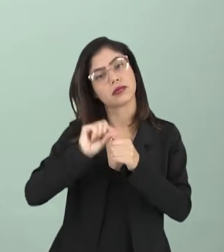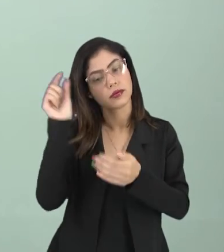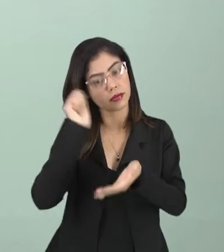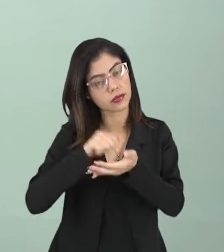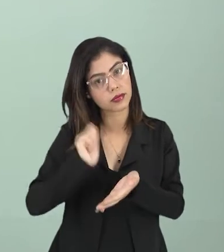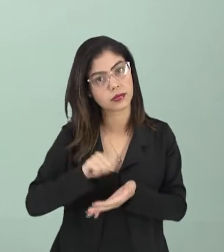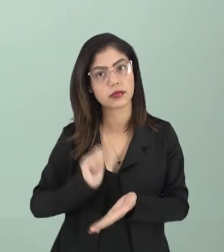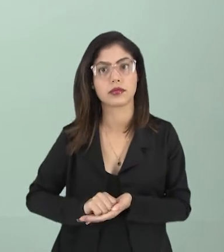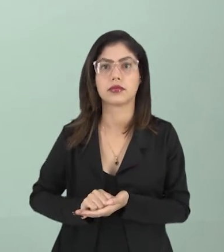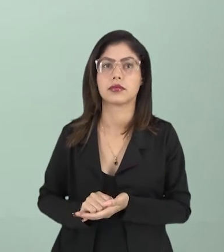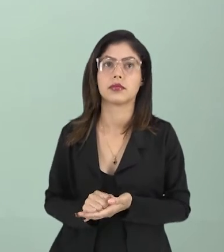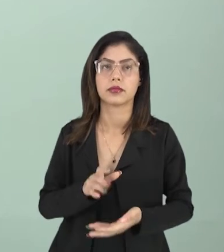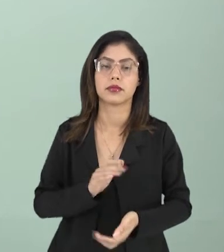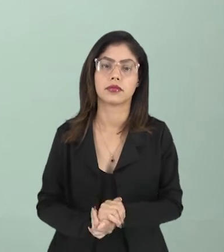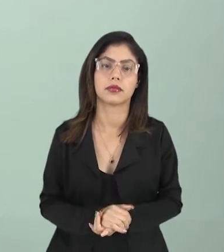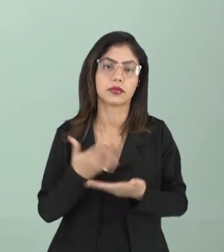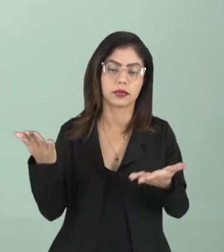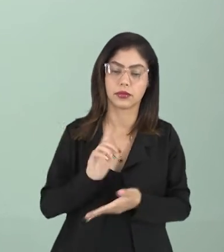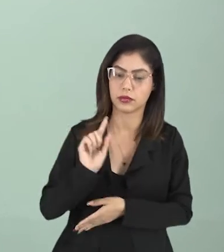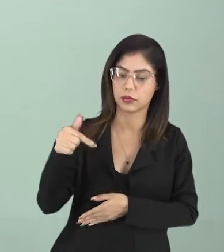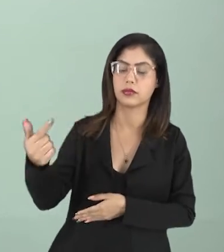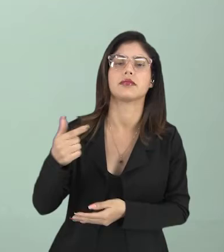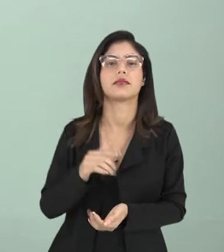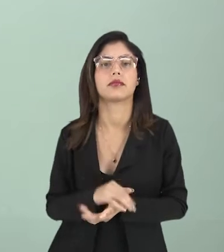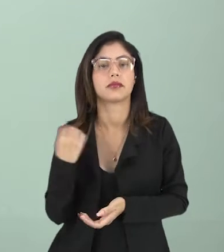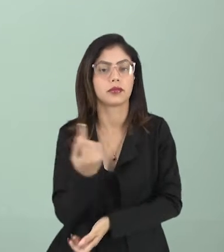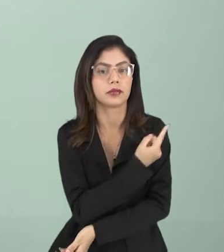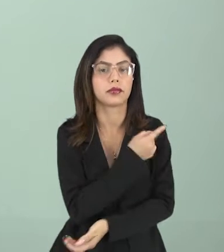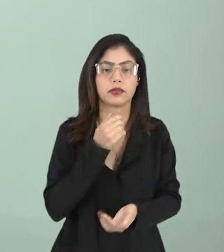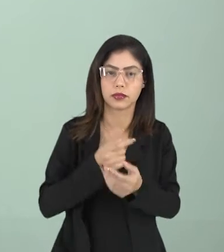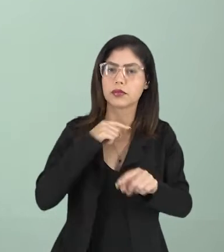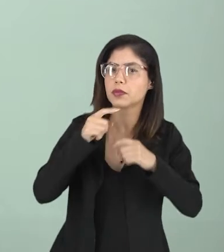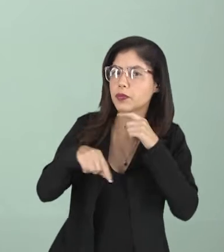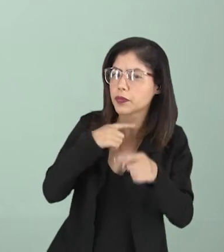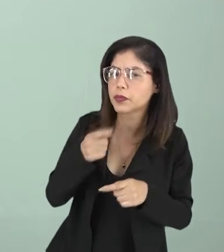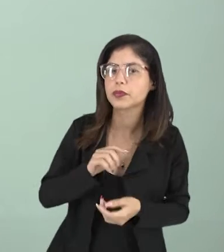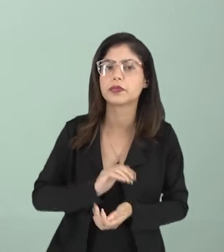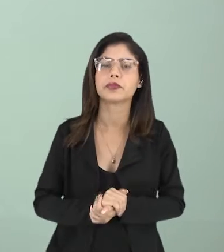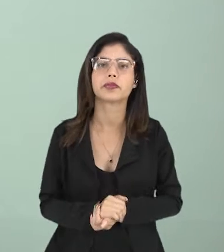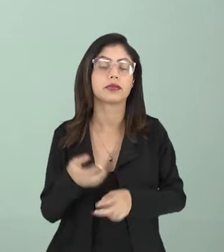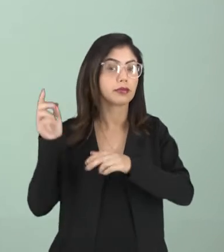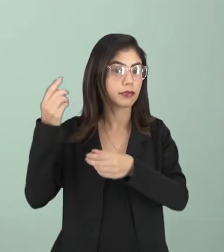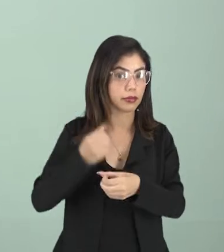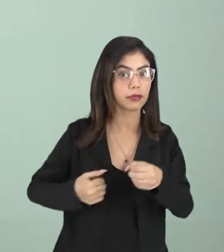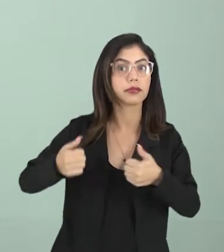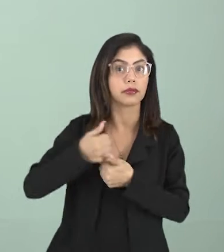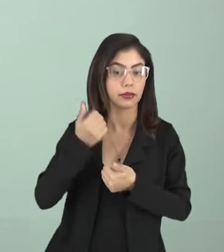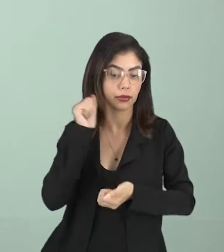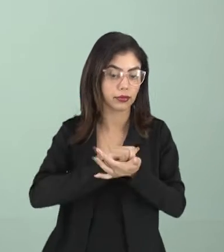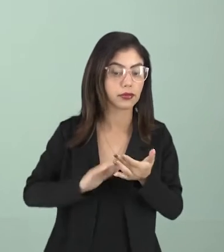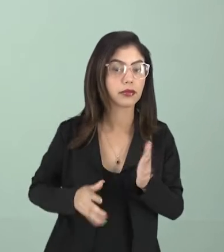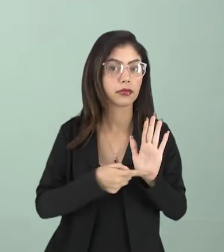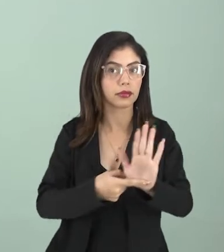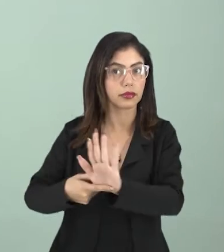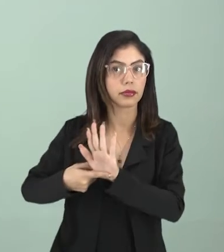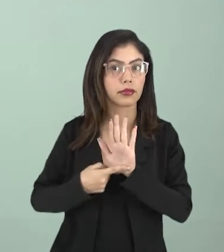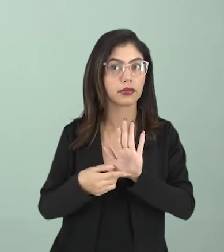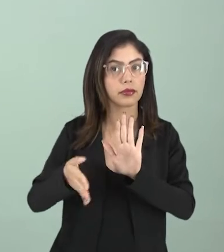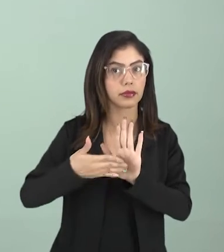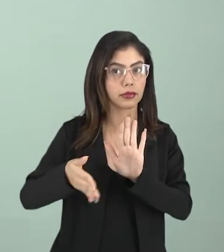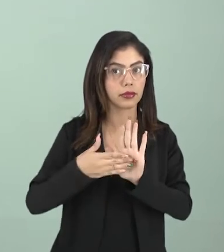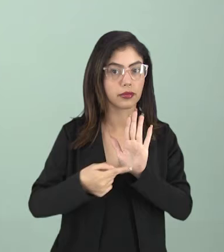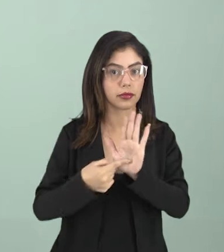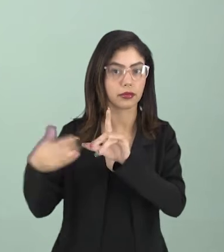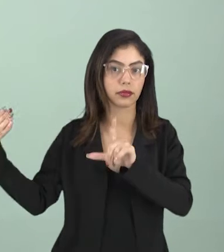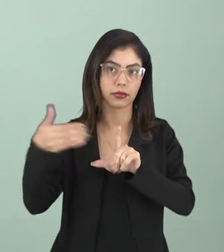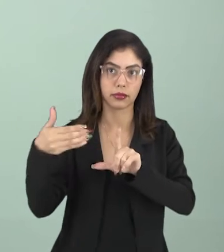suas anotações e, posteriormente, vamos tirar as suas dúvidas em cima das atividades que